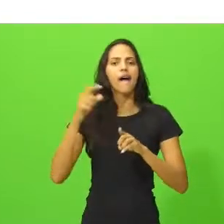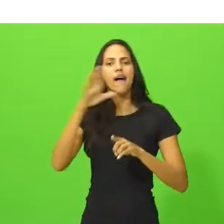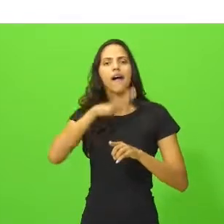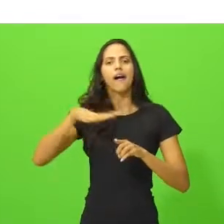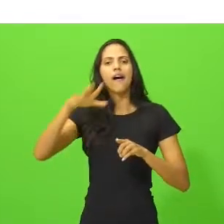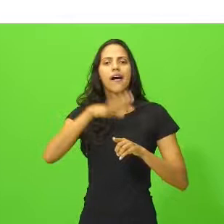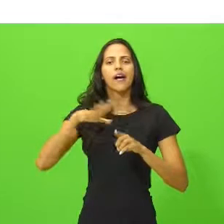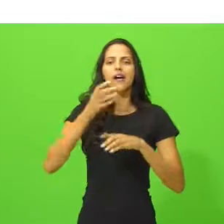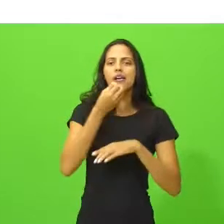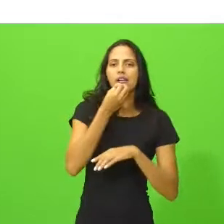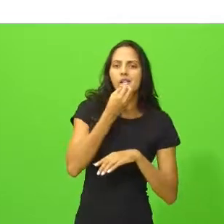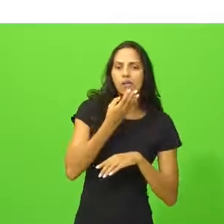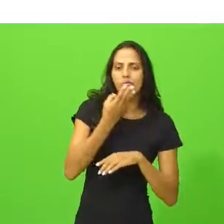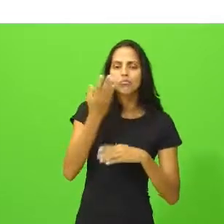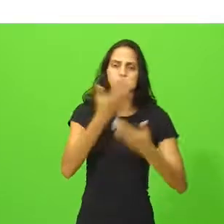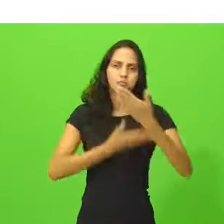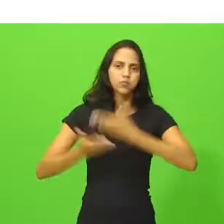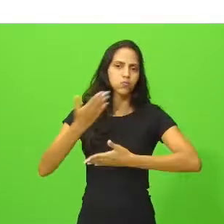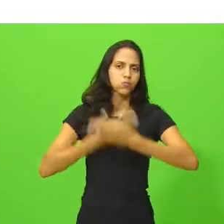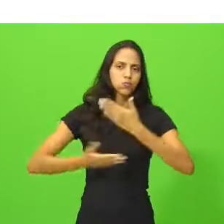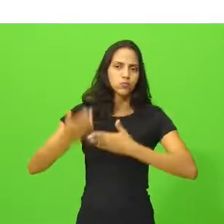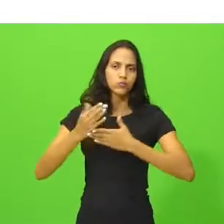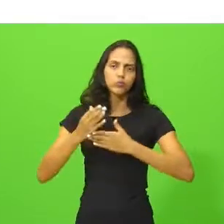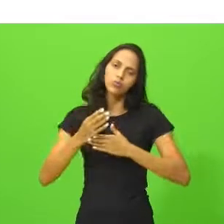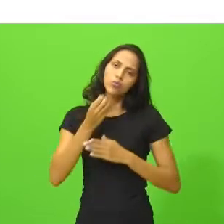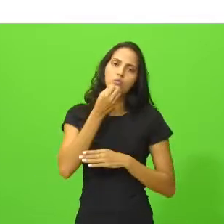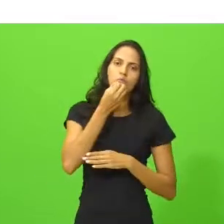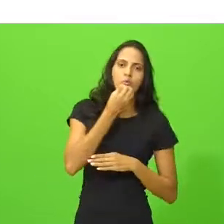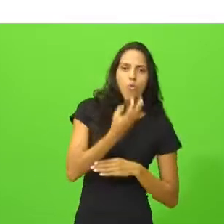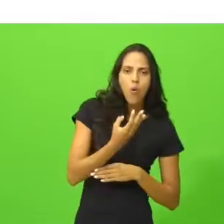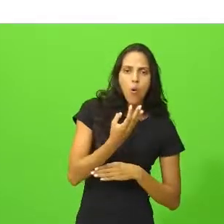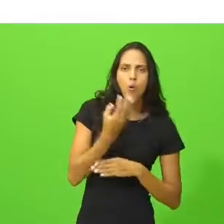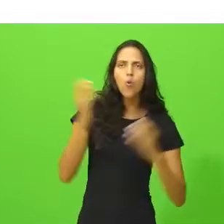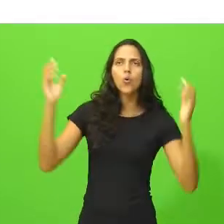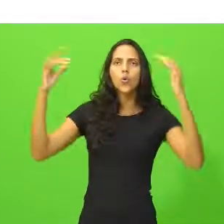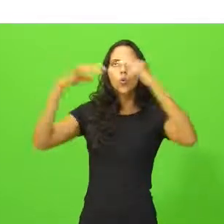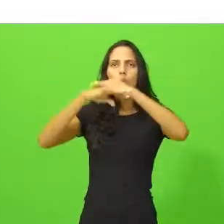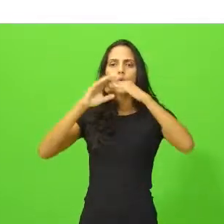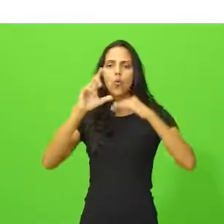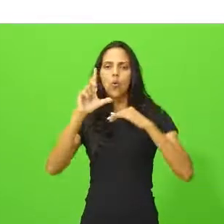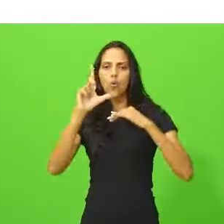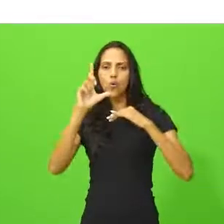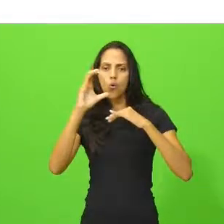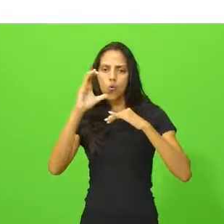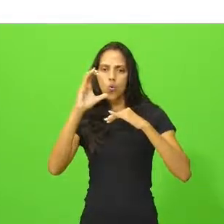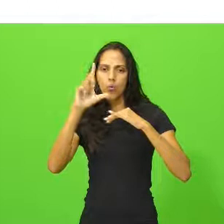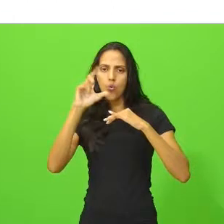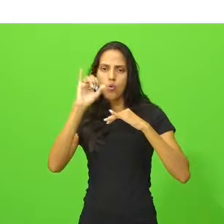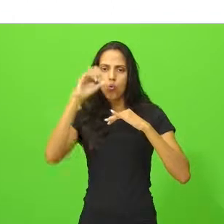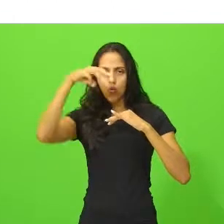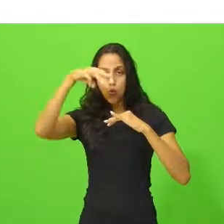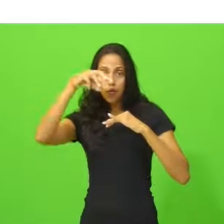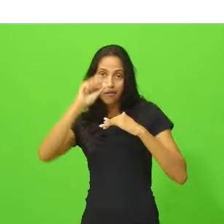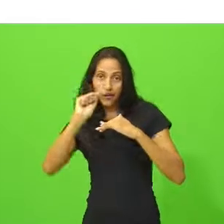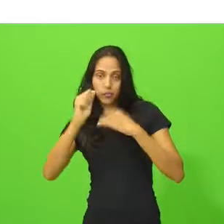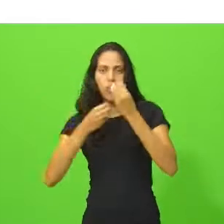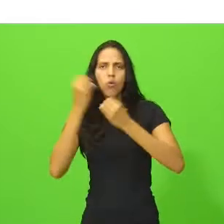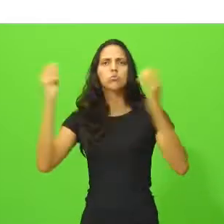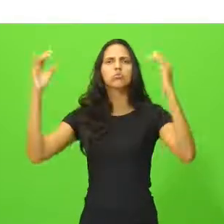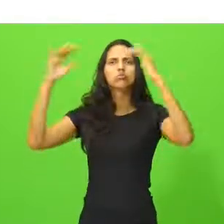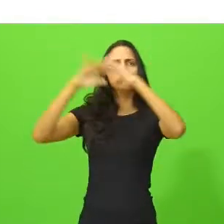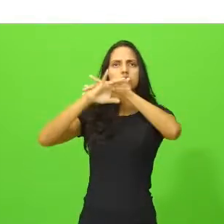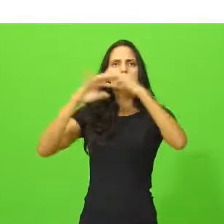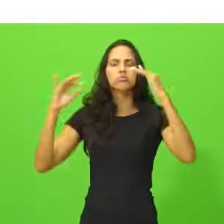sociedades funcionam em uma relação harmônica com o seu clima. O homem e suas sociedades são